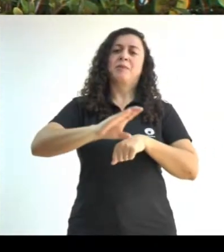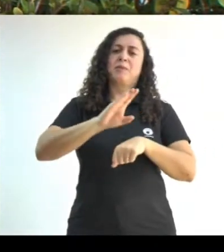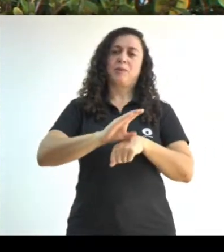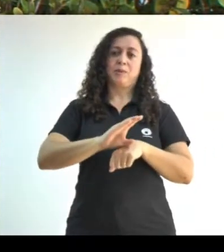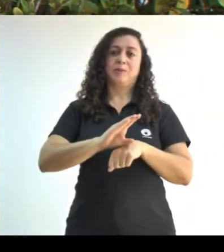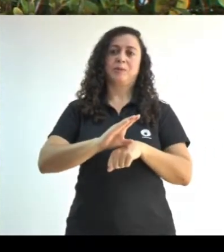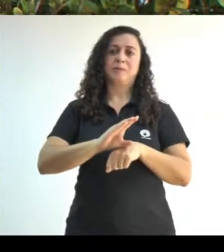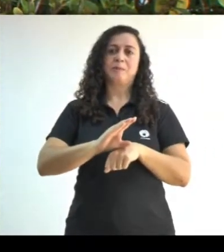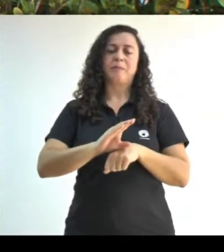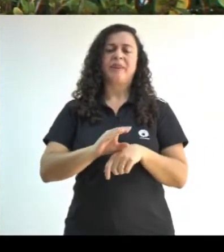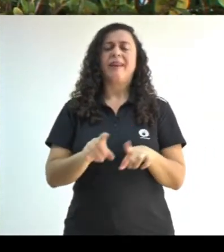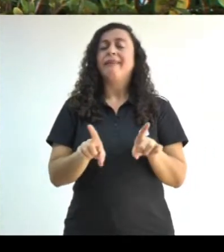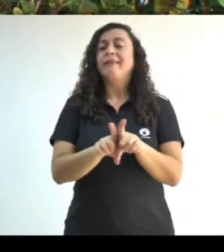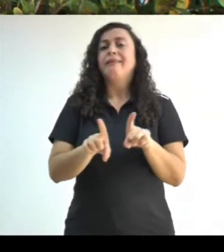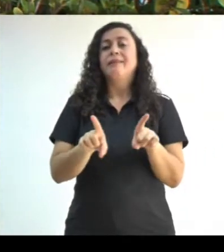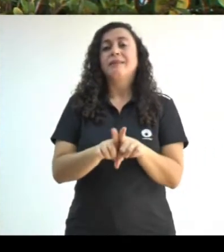muito